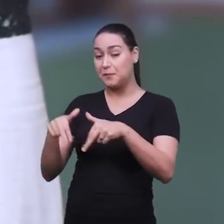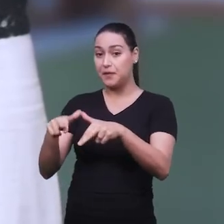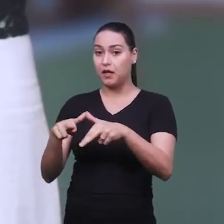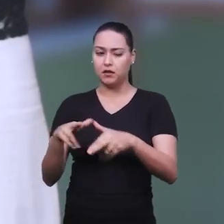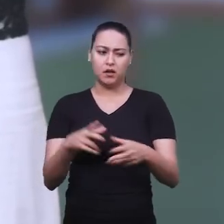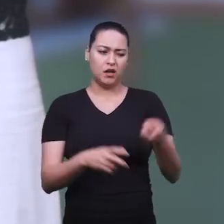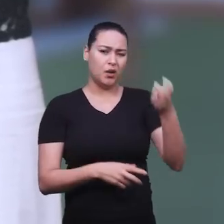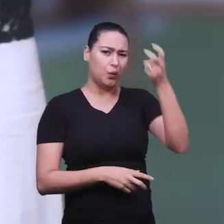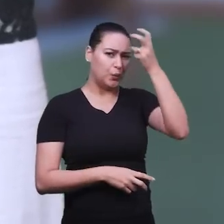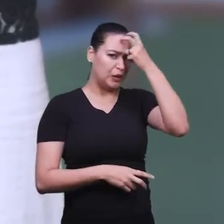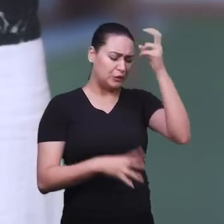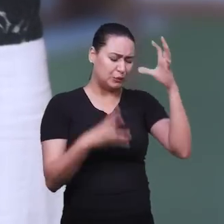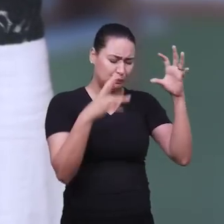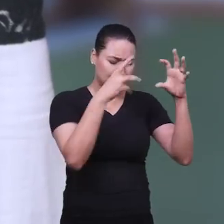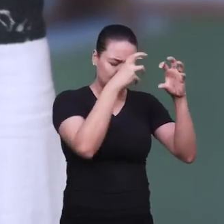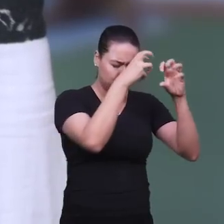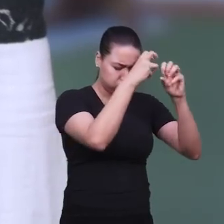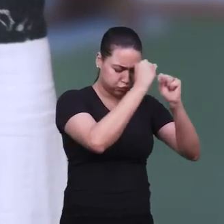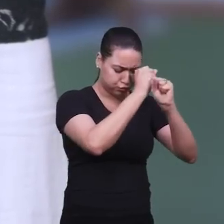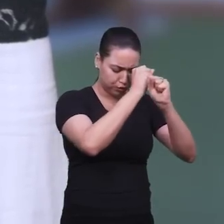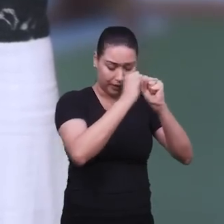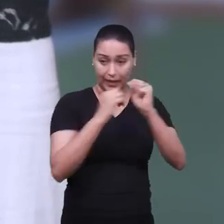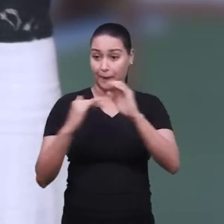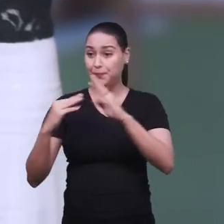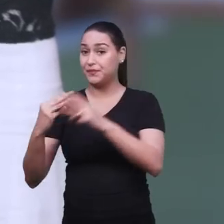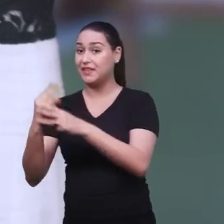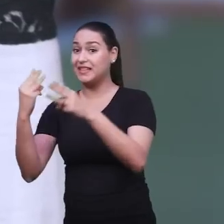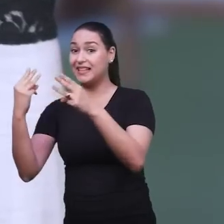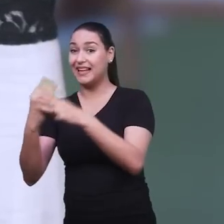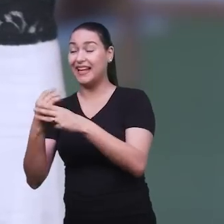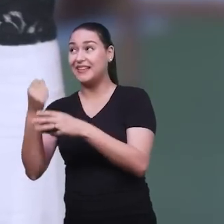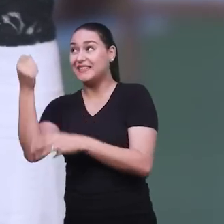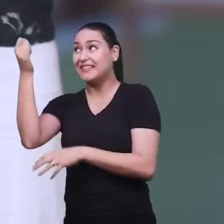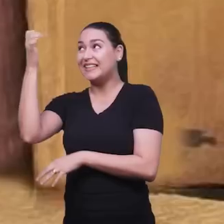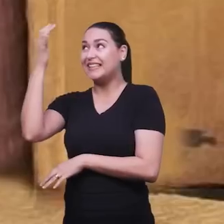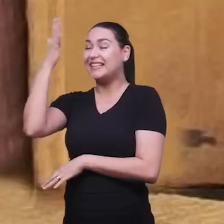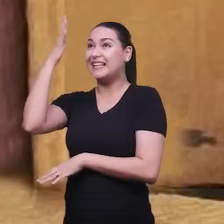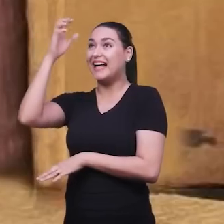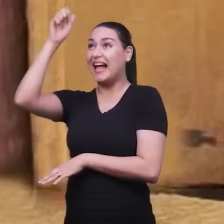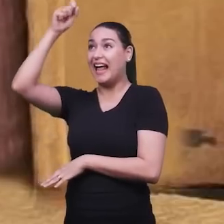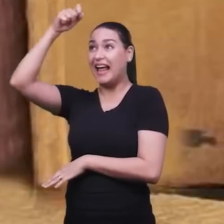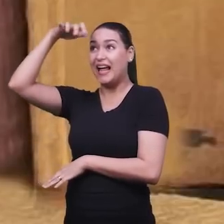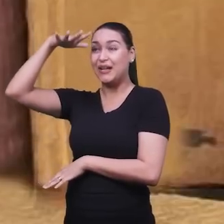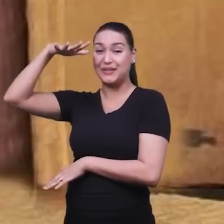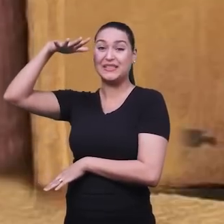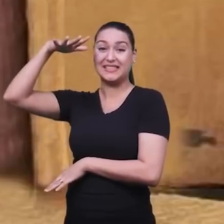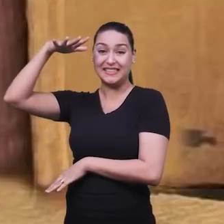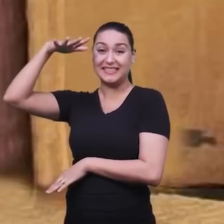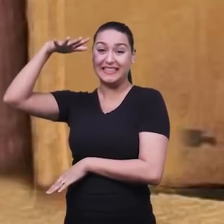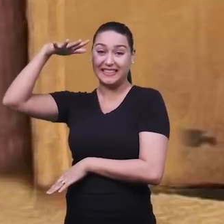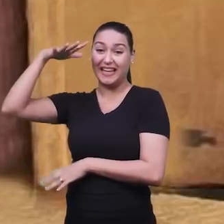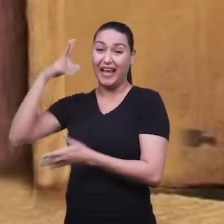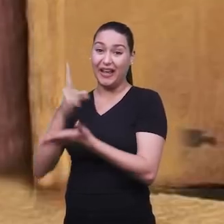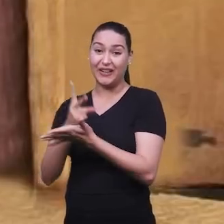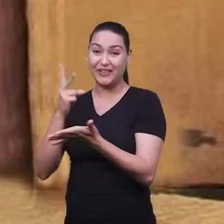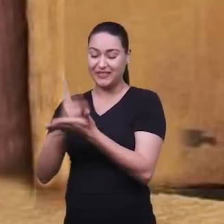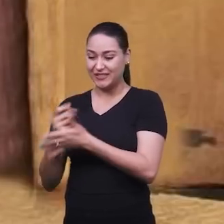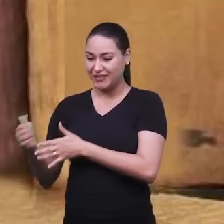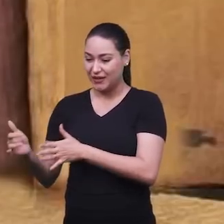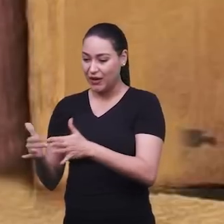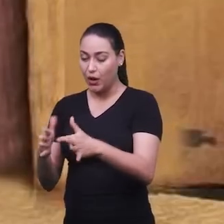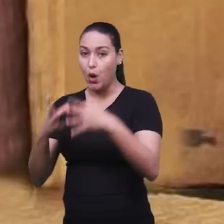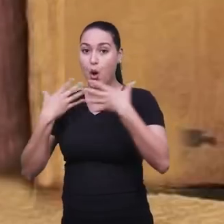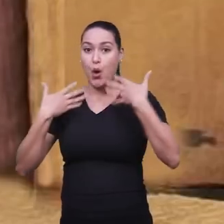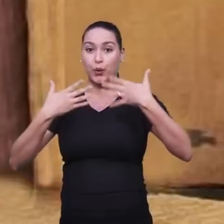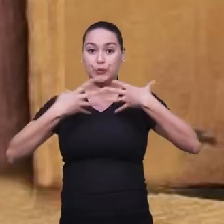em trevas, nas casas do povo de Israel era diferente. Havia luz e esta luz continuou presente na caminhada